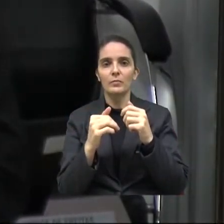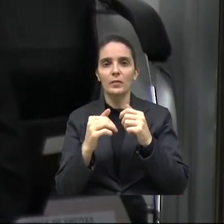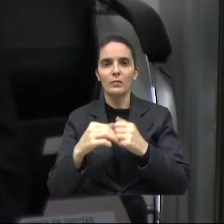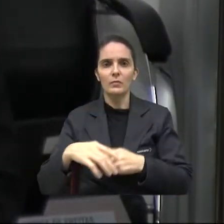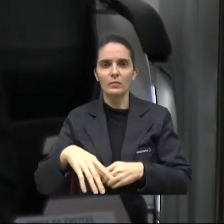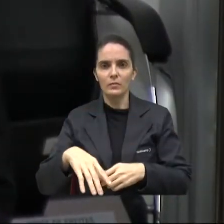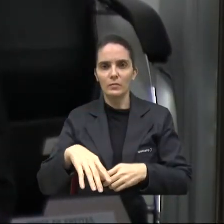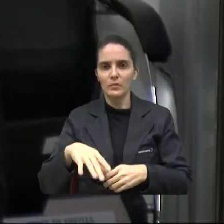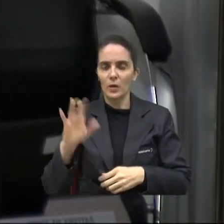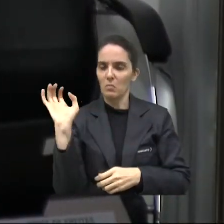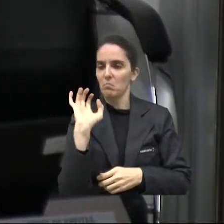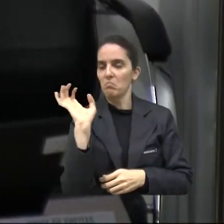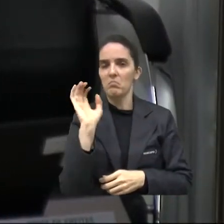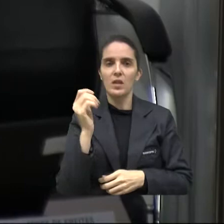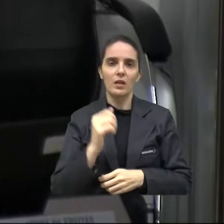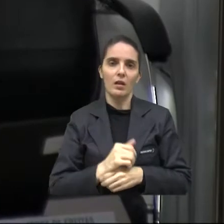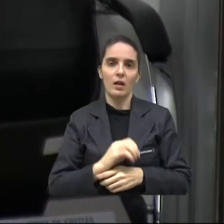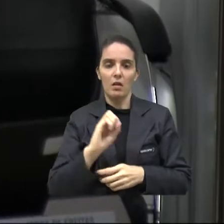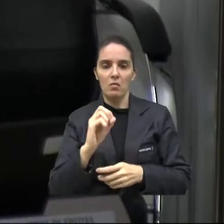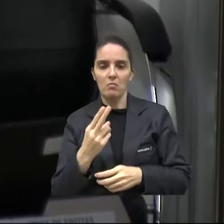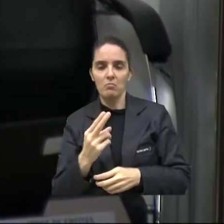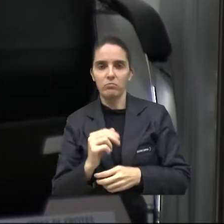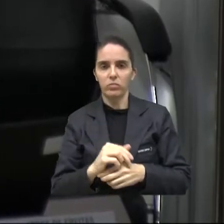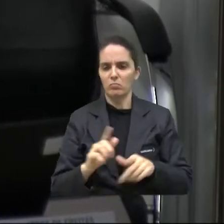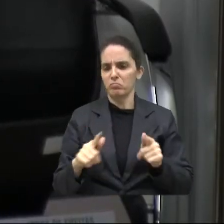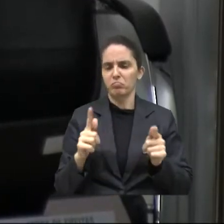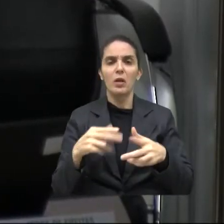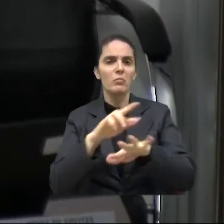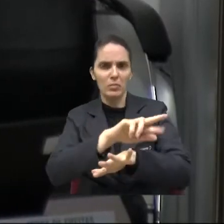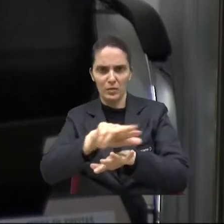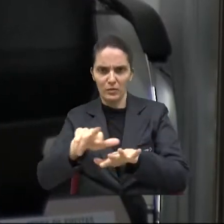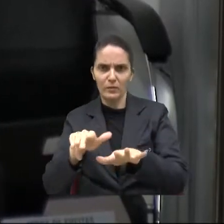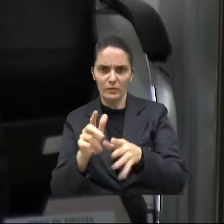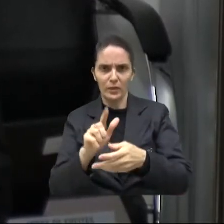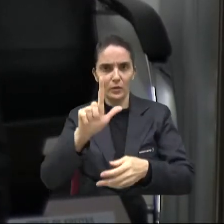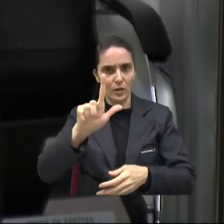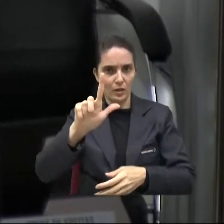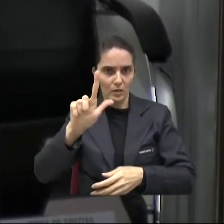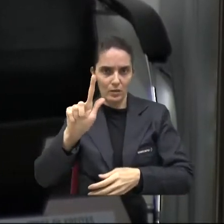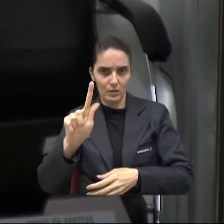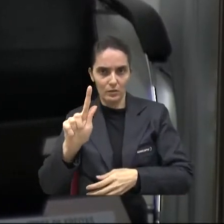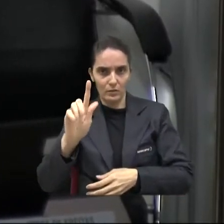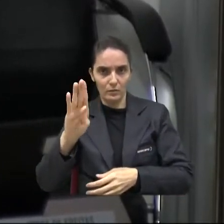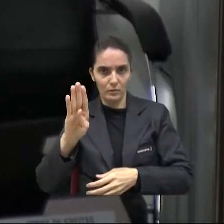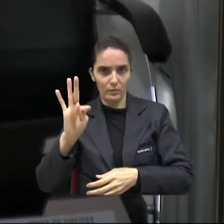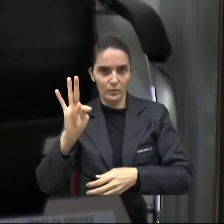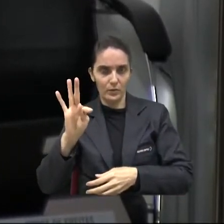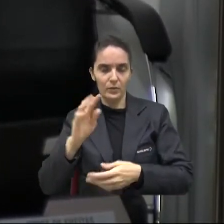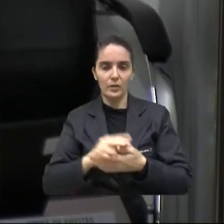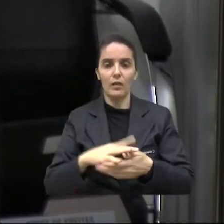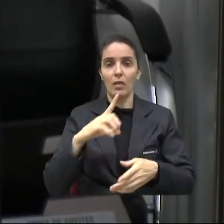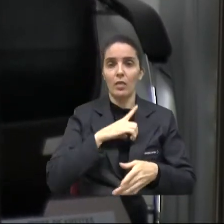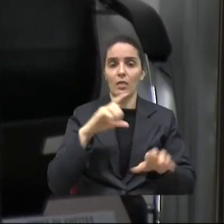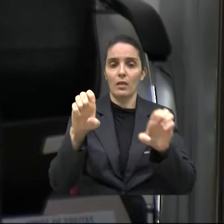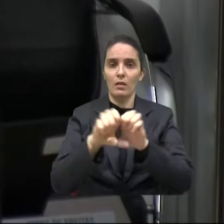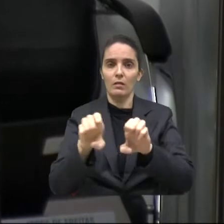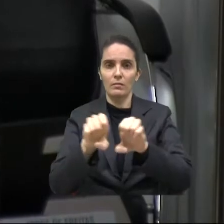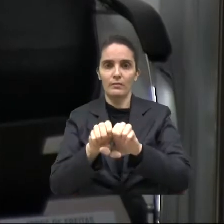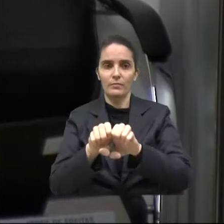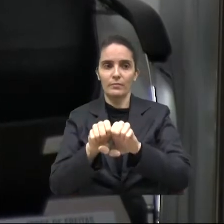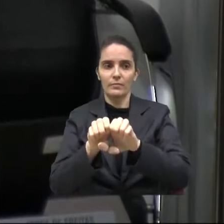homossexual. Por quê? O que diz esse estatuto? É um estatuto